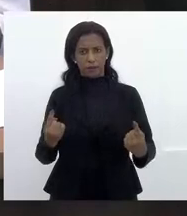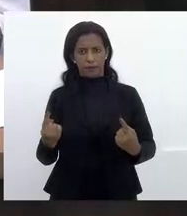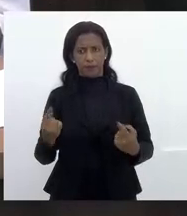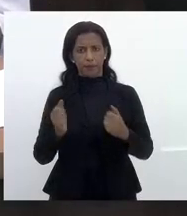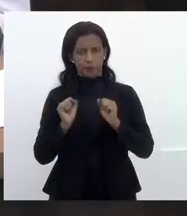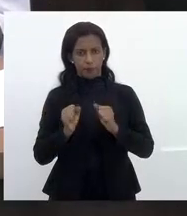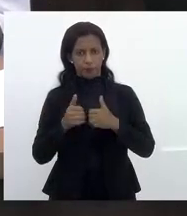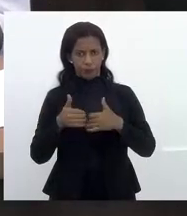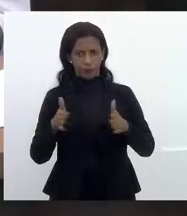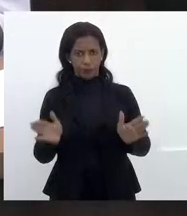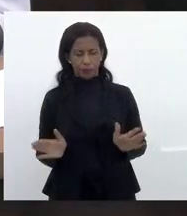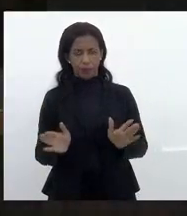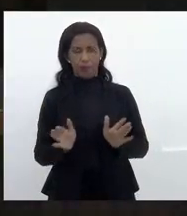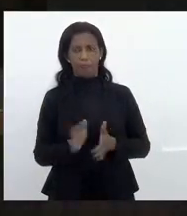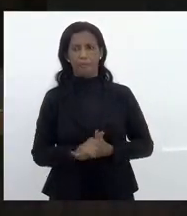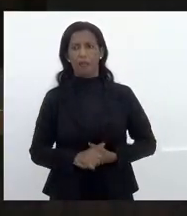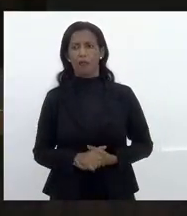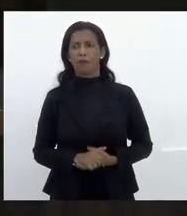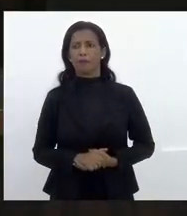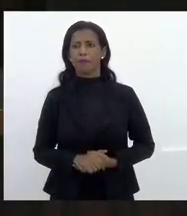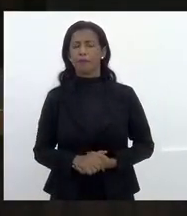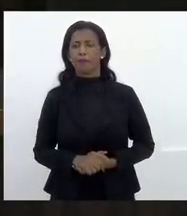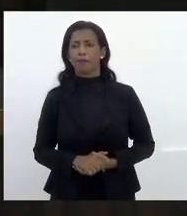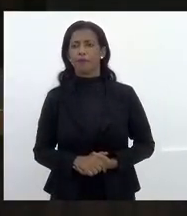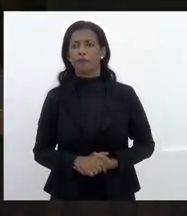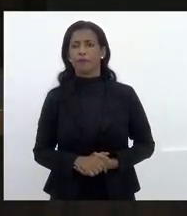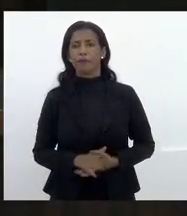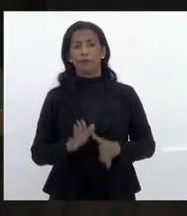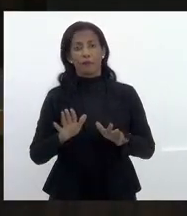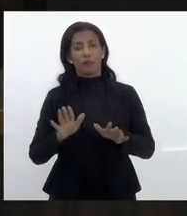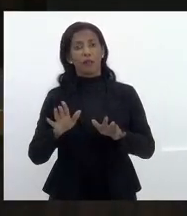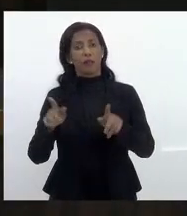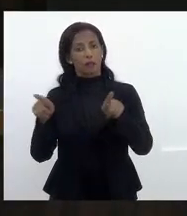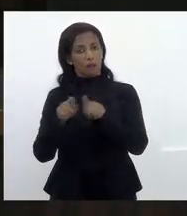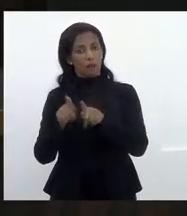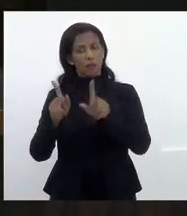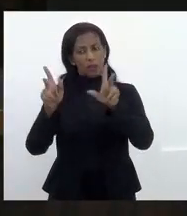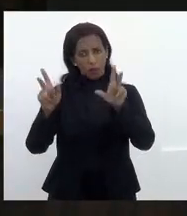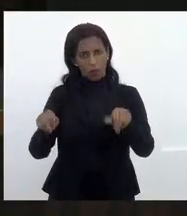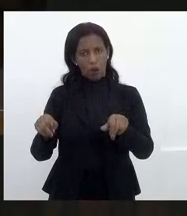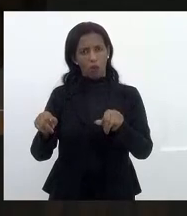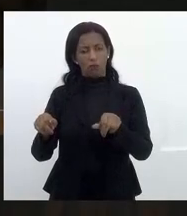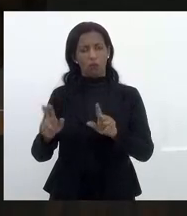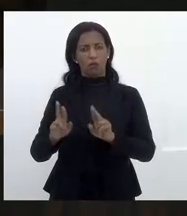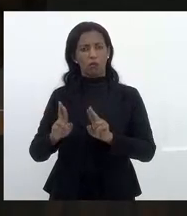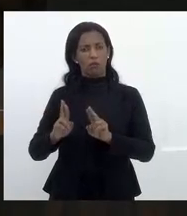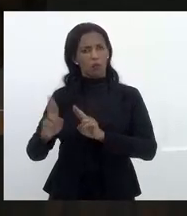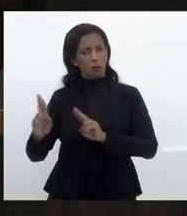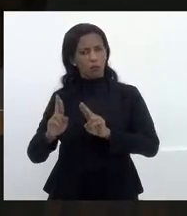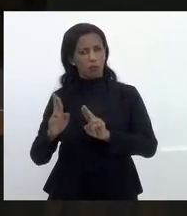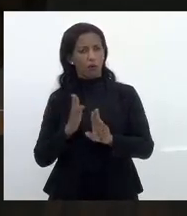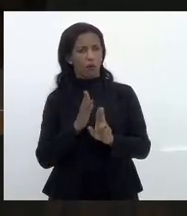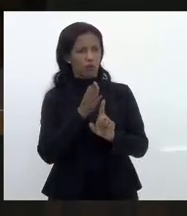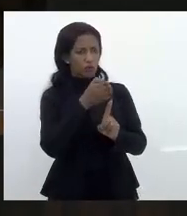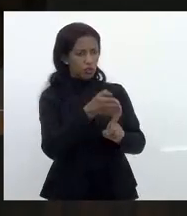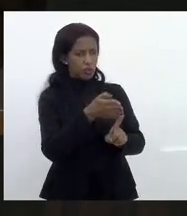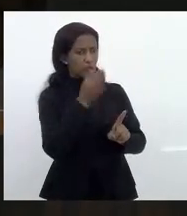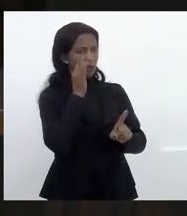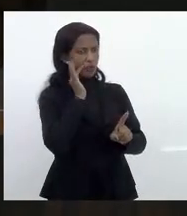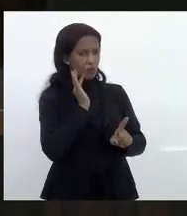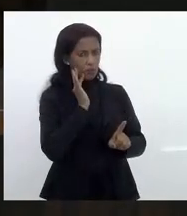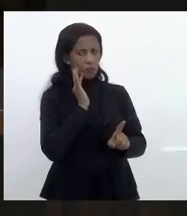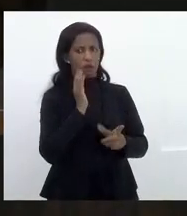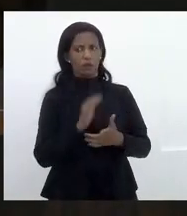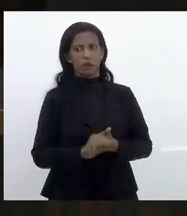e representações de categorias mas da mesma forma que me dirigir aqui o deputado serafini